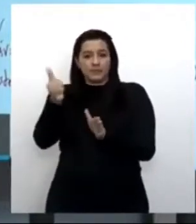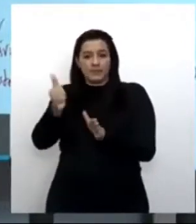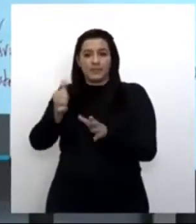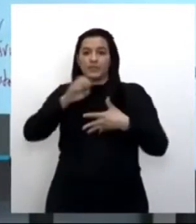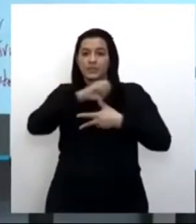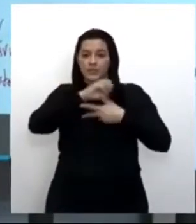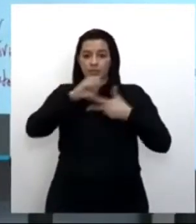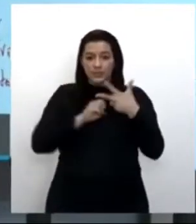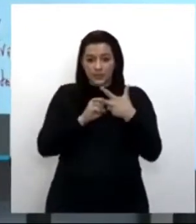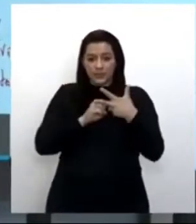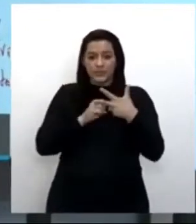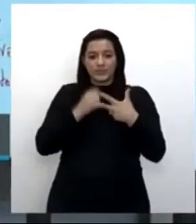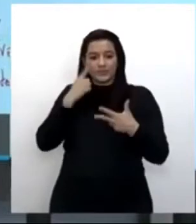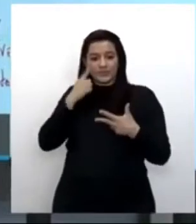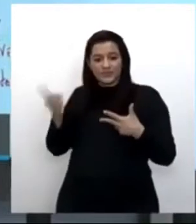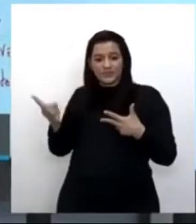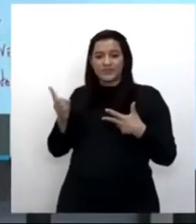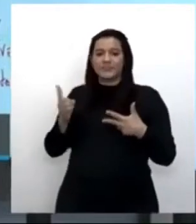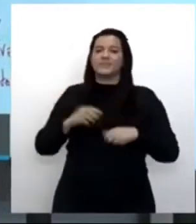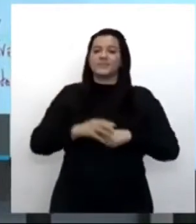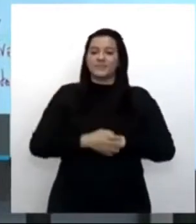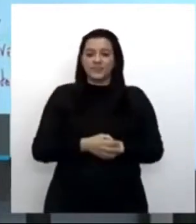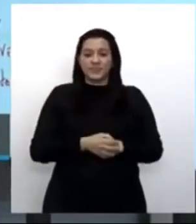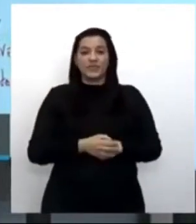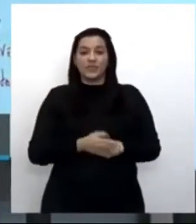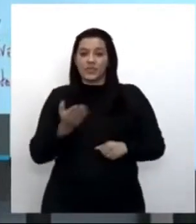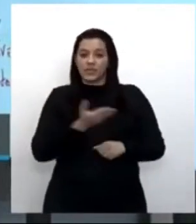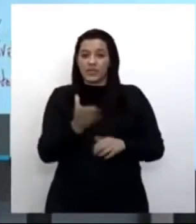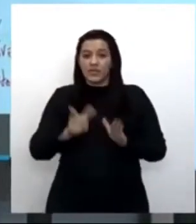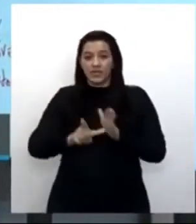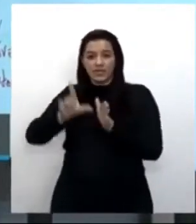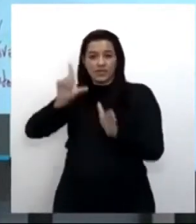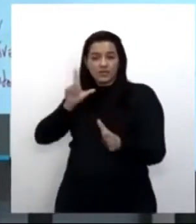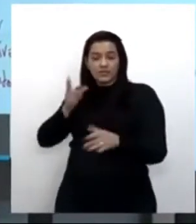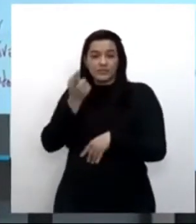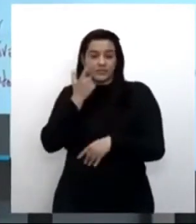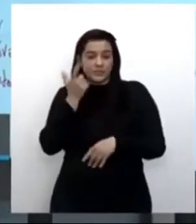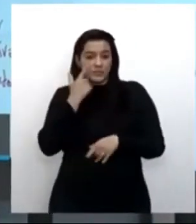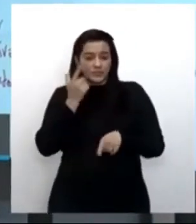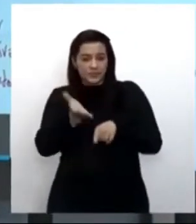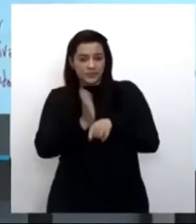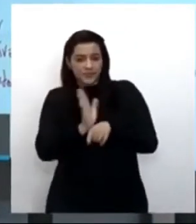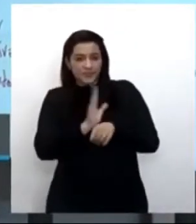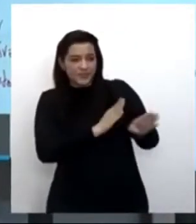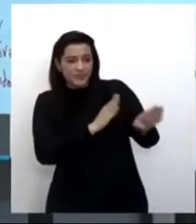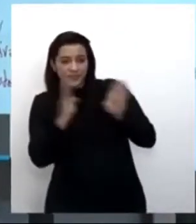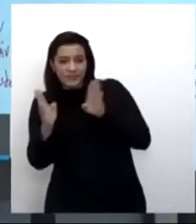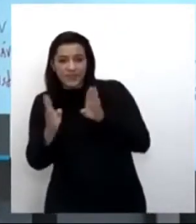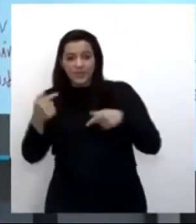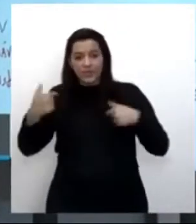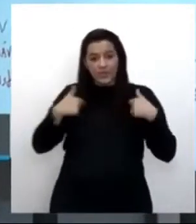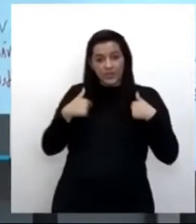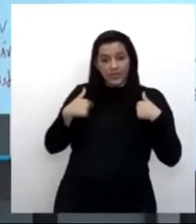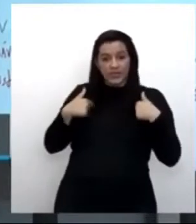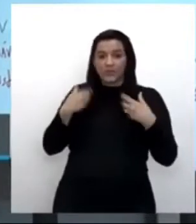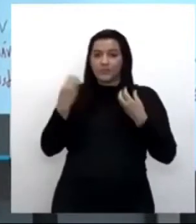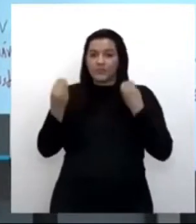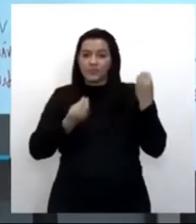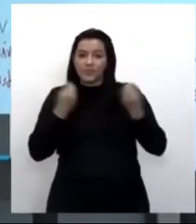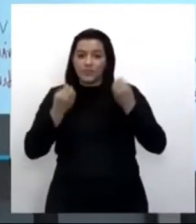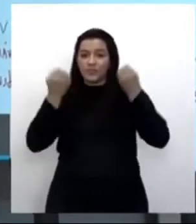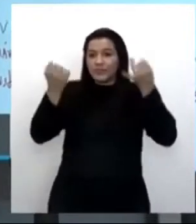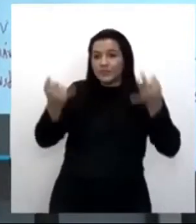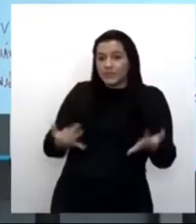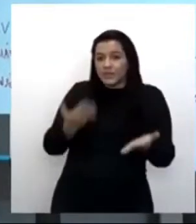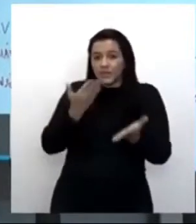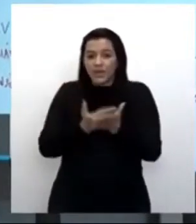Enem, cinemática. Então, antes de você assistir essa aula aí que vocês vão gostar, o professor Giba vai falar um pouquinho de como será essa